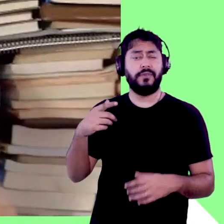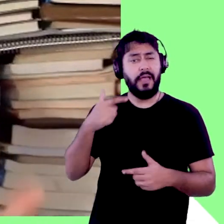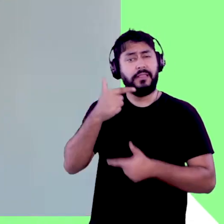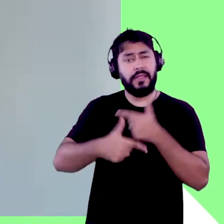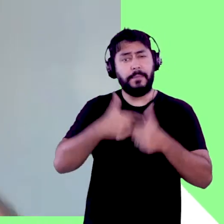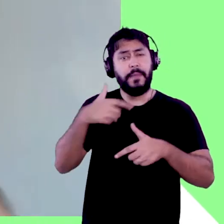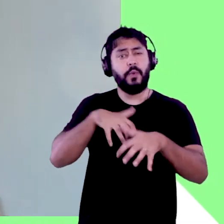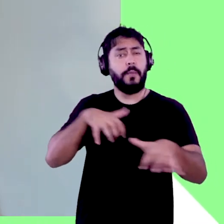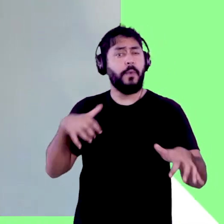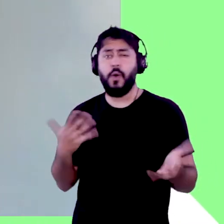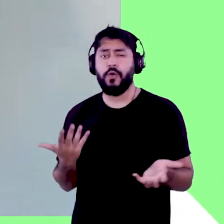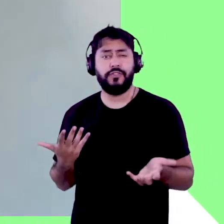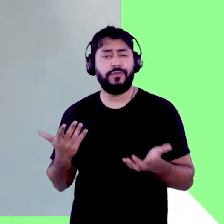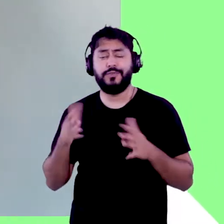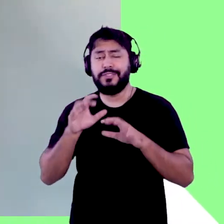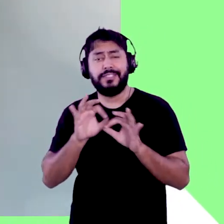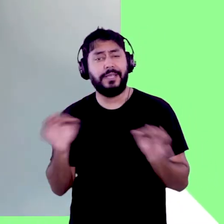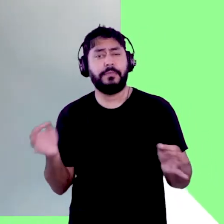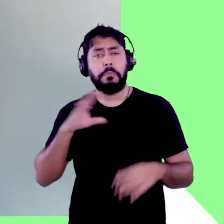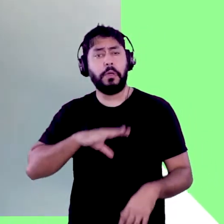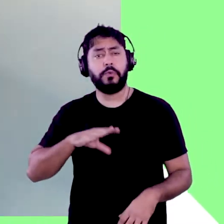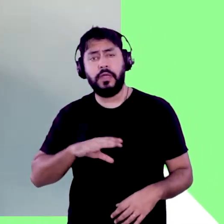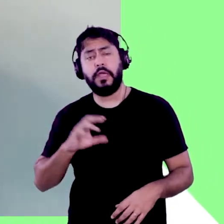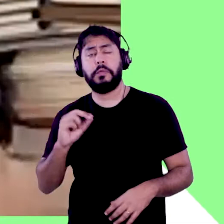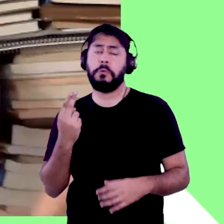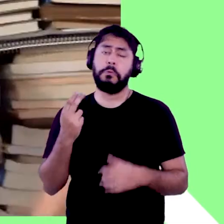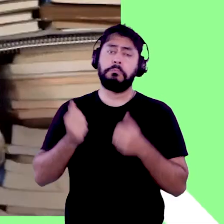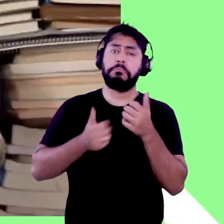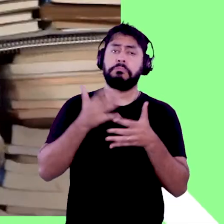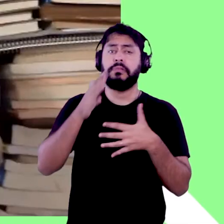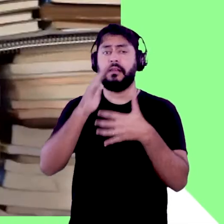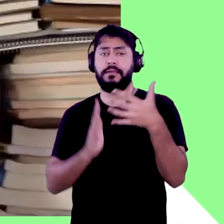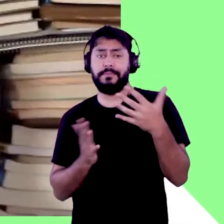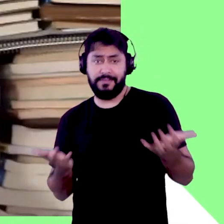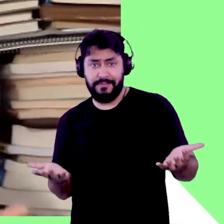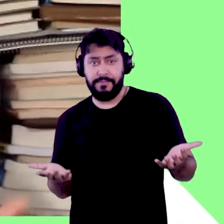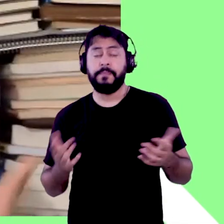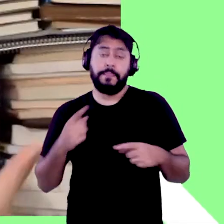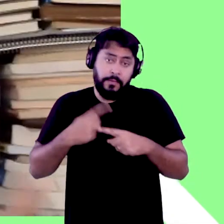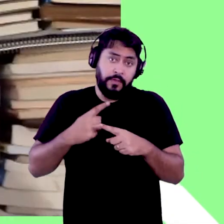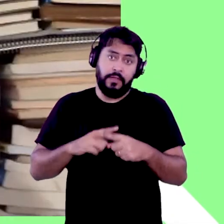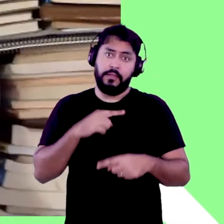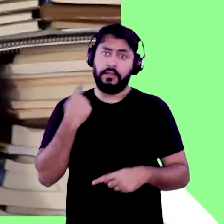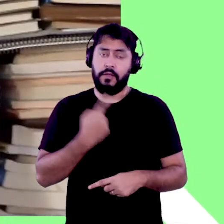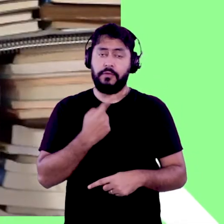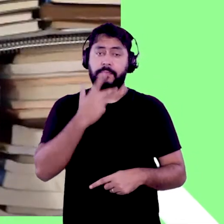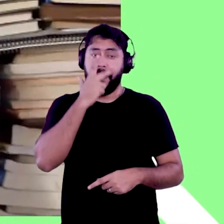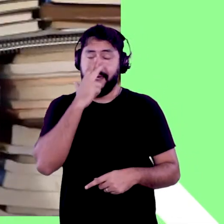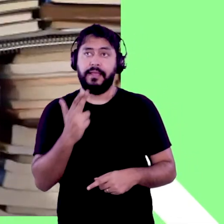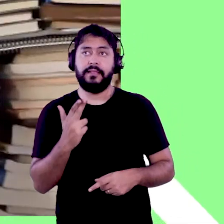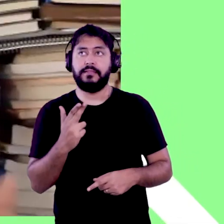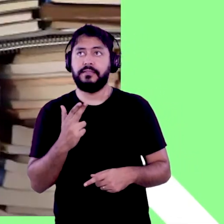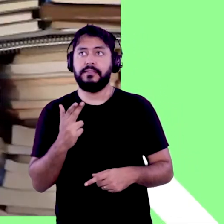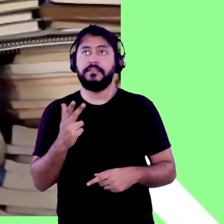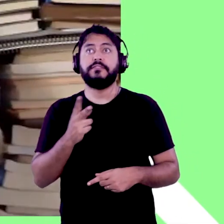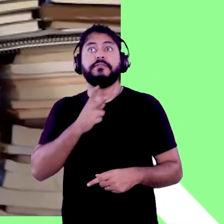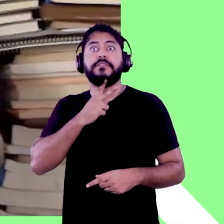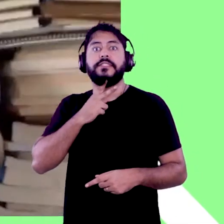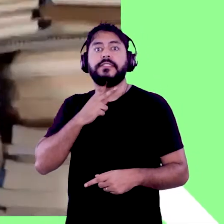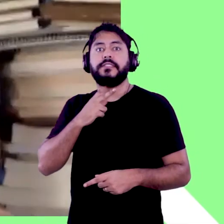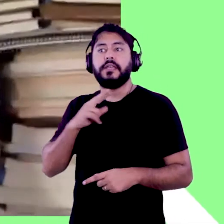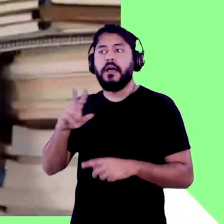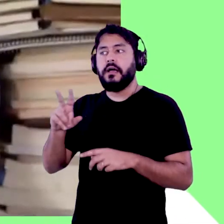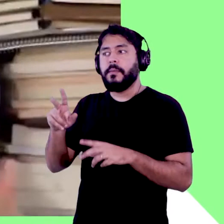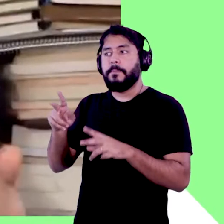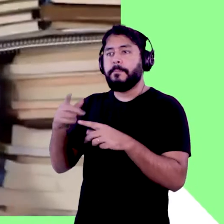inglês tudo. E eu, assim, eu me coloco nesse lugar, porque a gente acaba ficando viciada, né? No ambiente onde a gente convive. Mas isso é uma